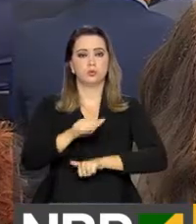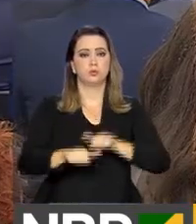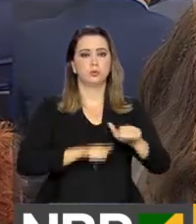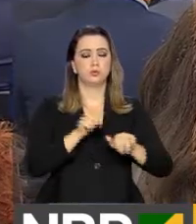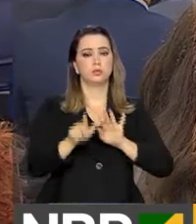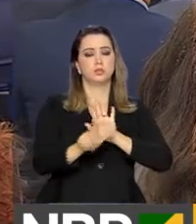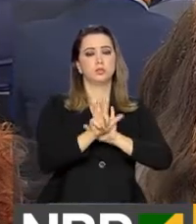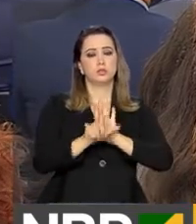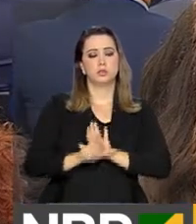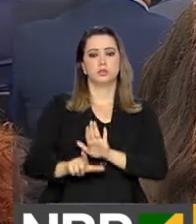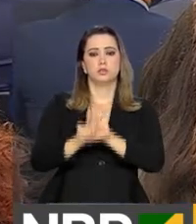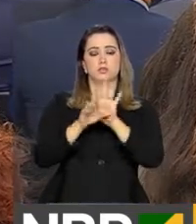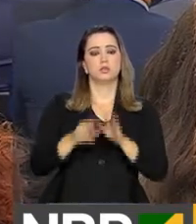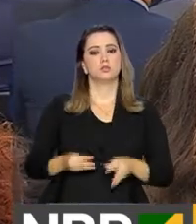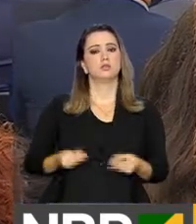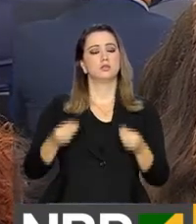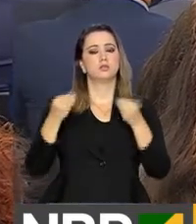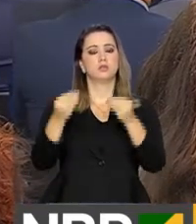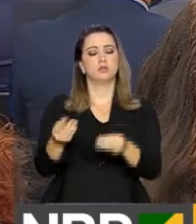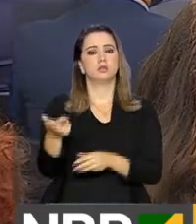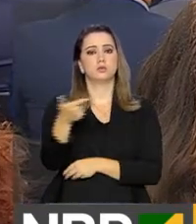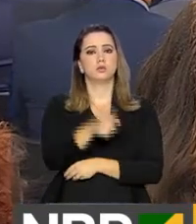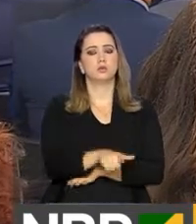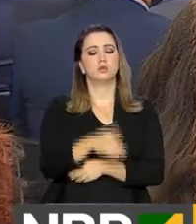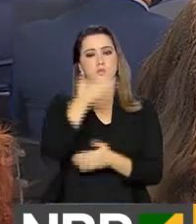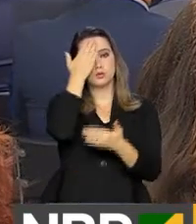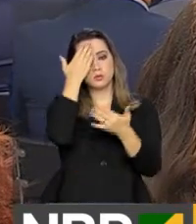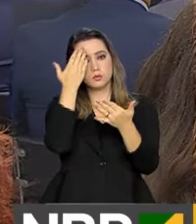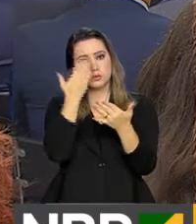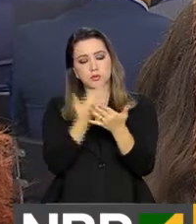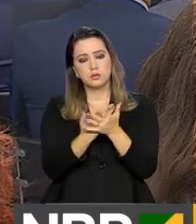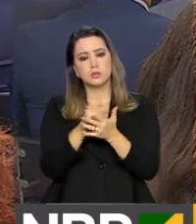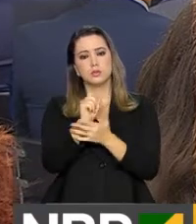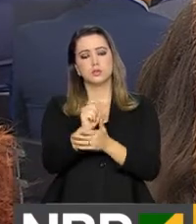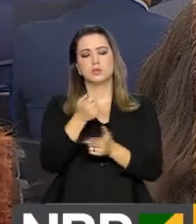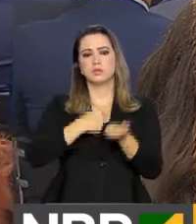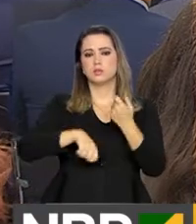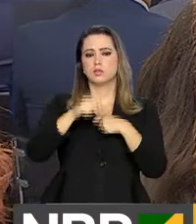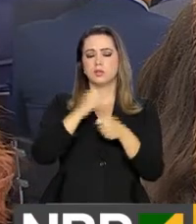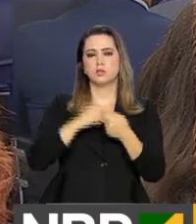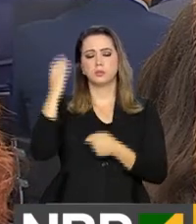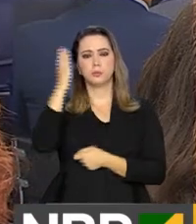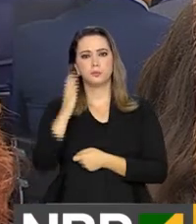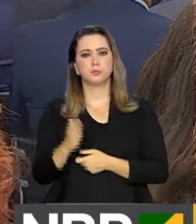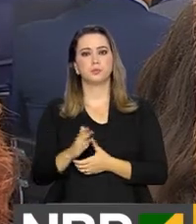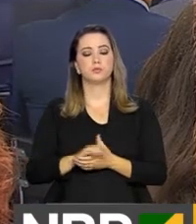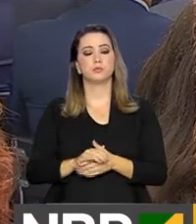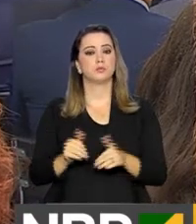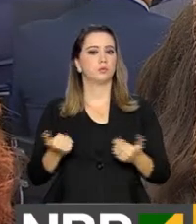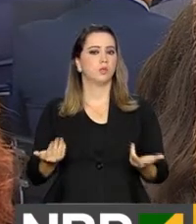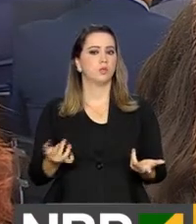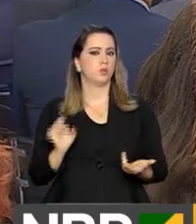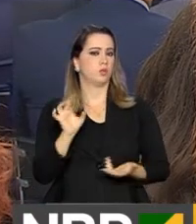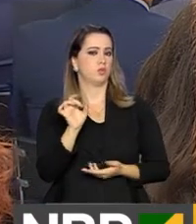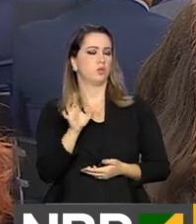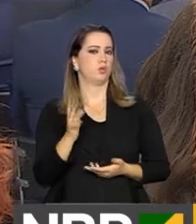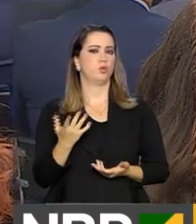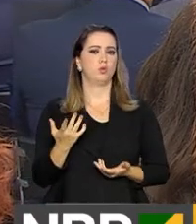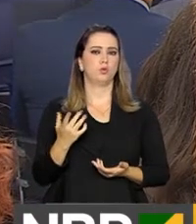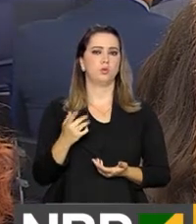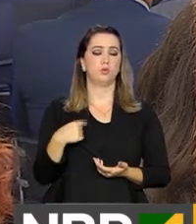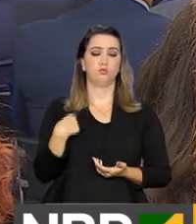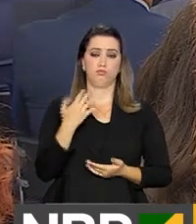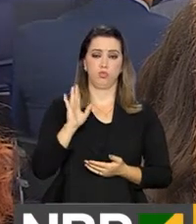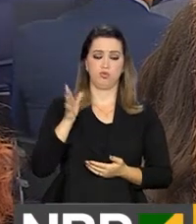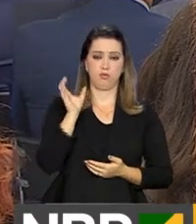que trouxe de volta a confiança na economia brasileira não foi sem razão que